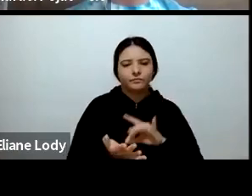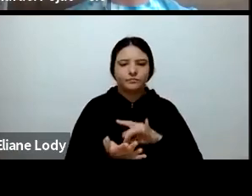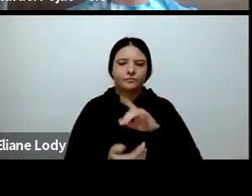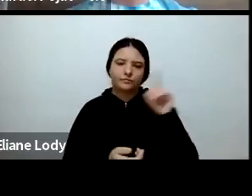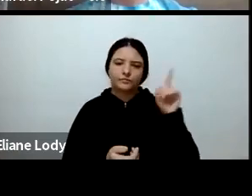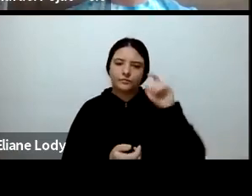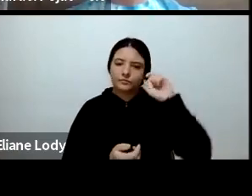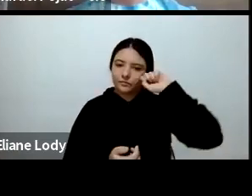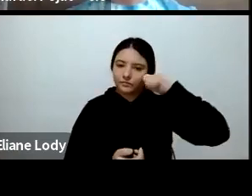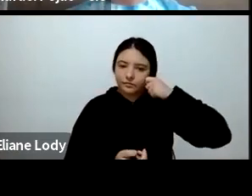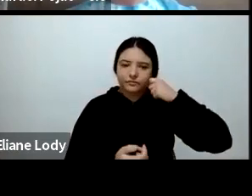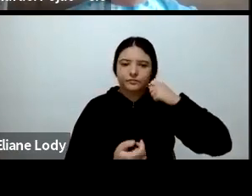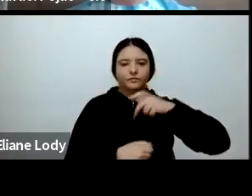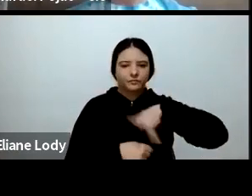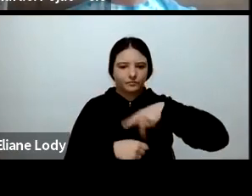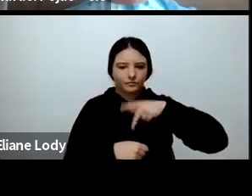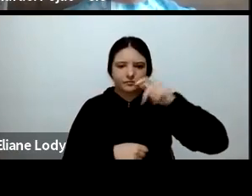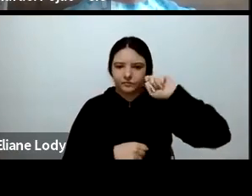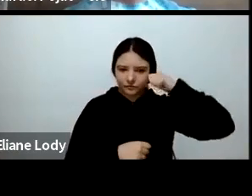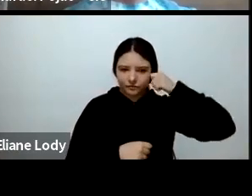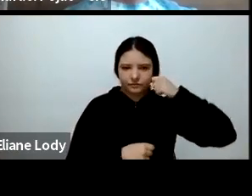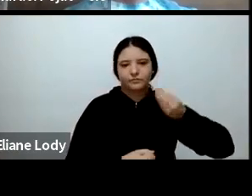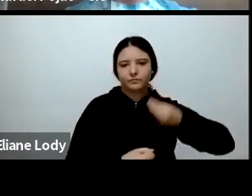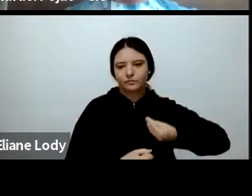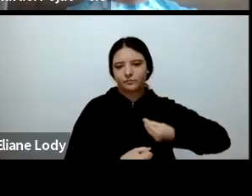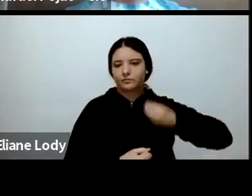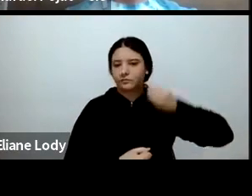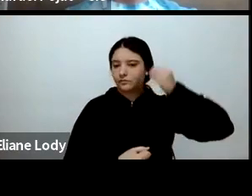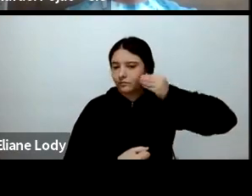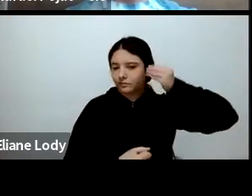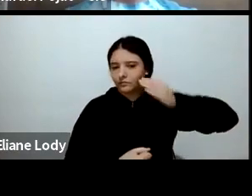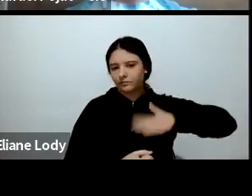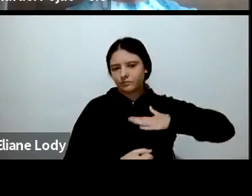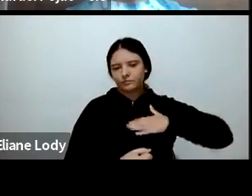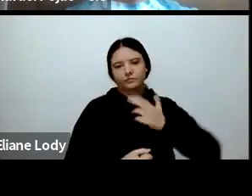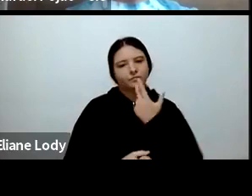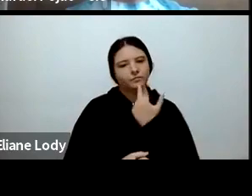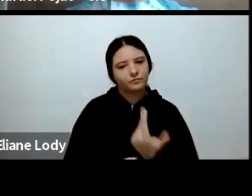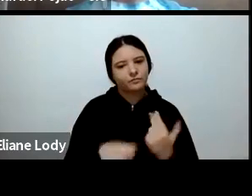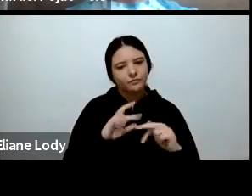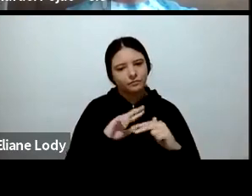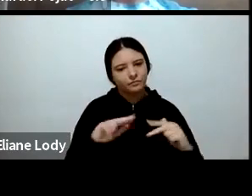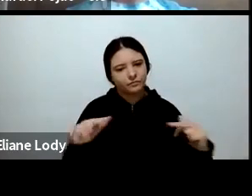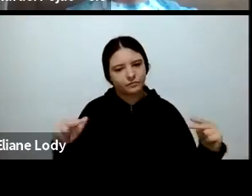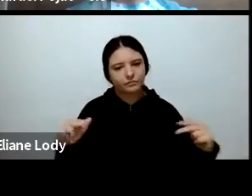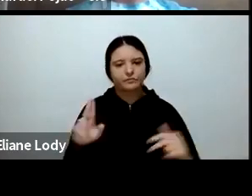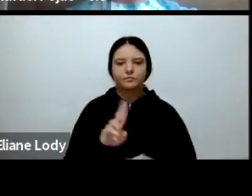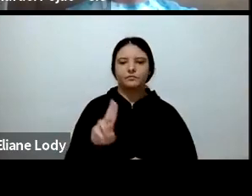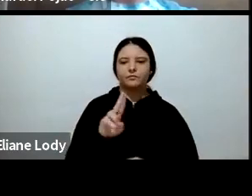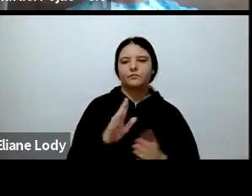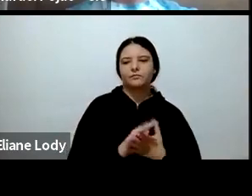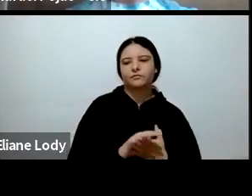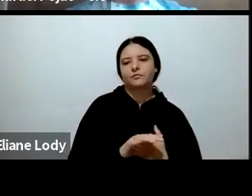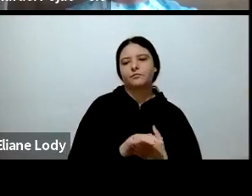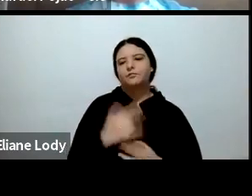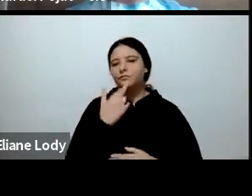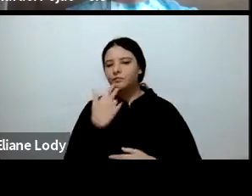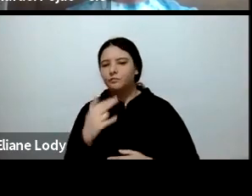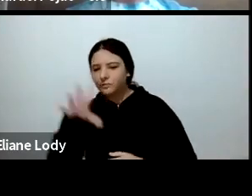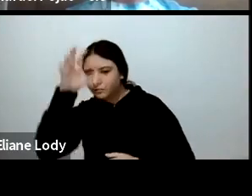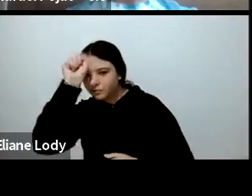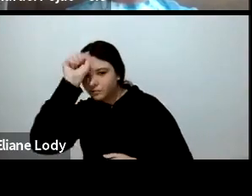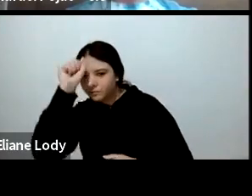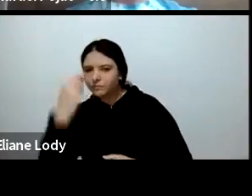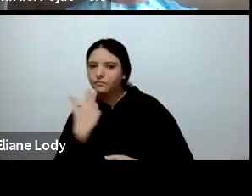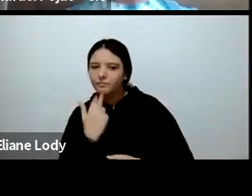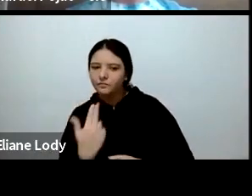na África do Sul, que foram as minhas experiências de vivência mais multilingües, né? de utilizar partes de língua, aprender língua enquanto